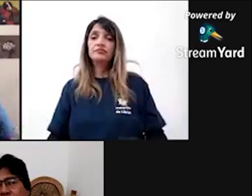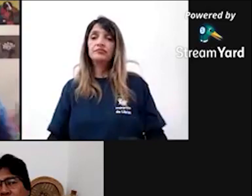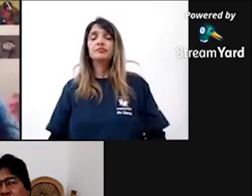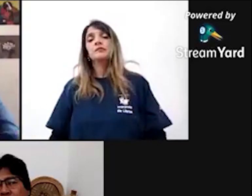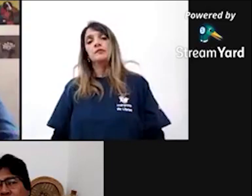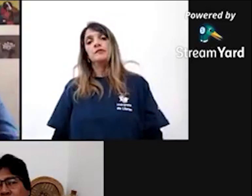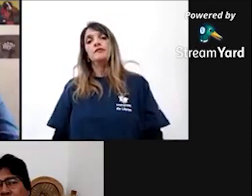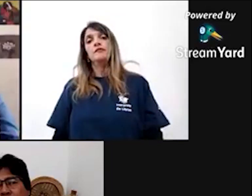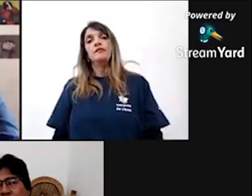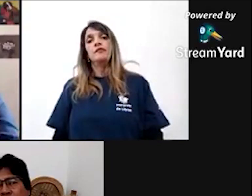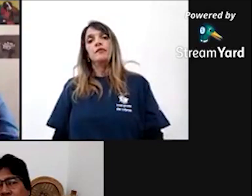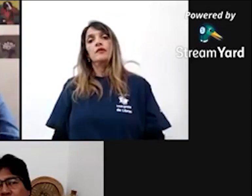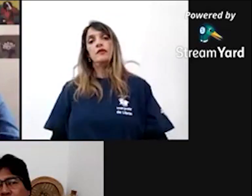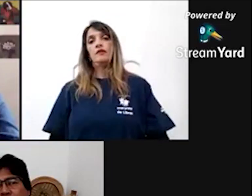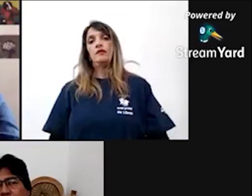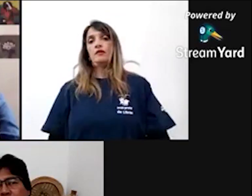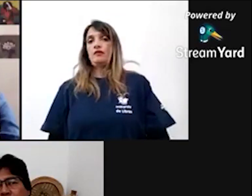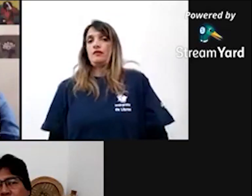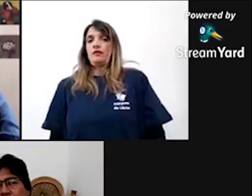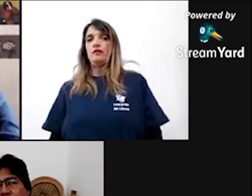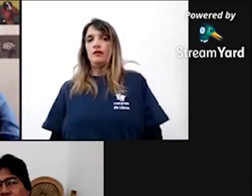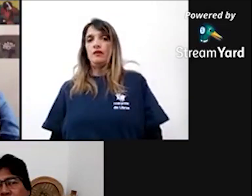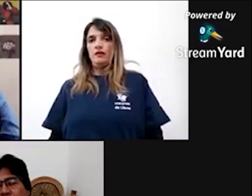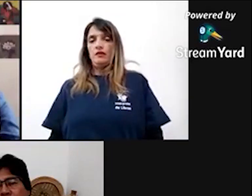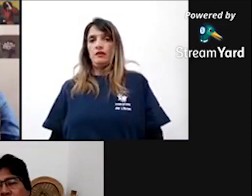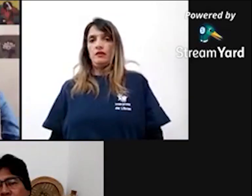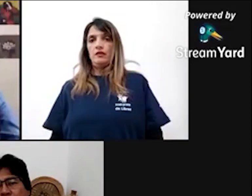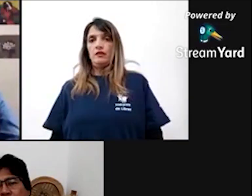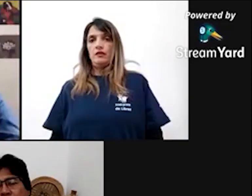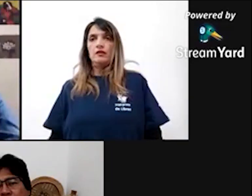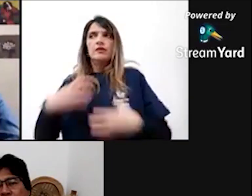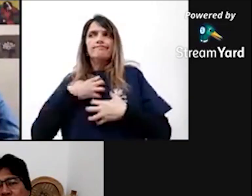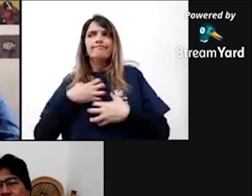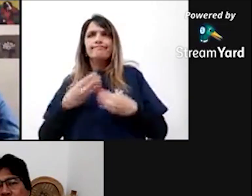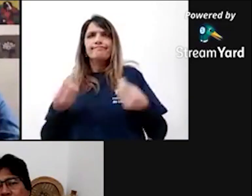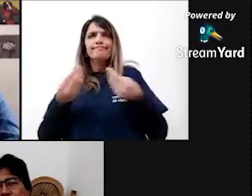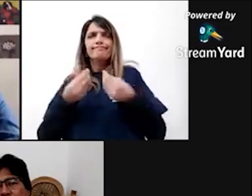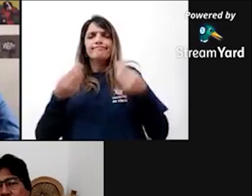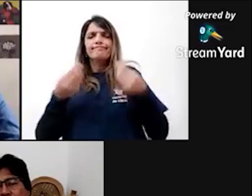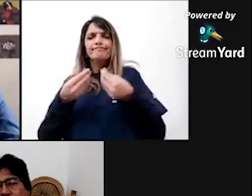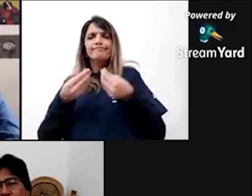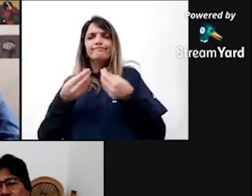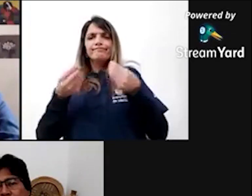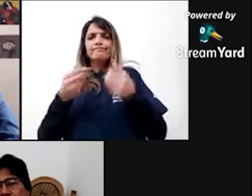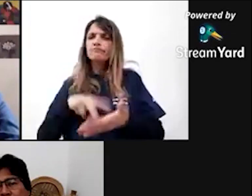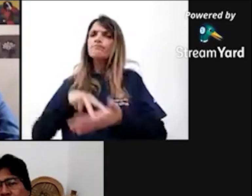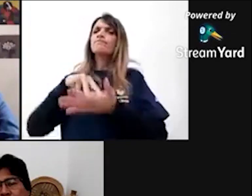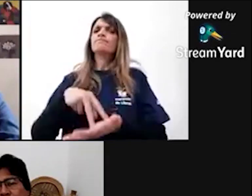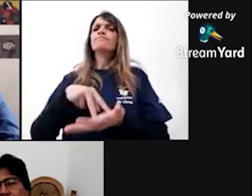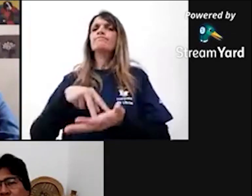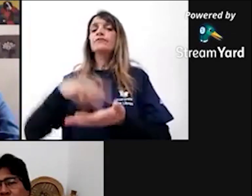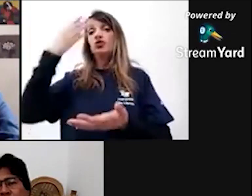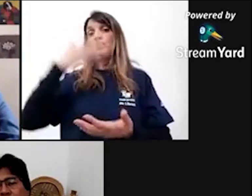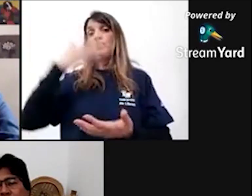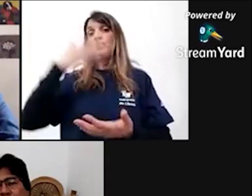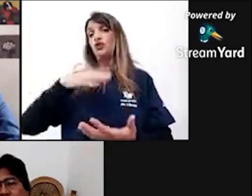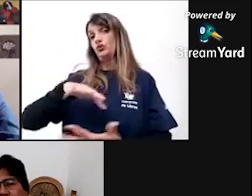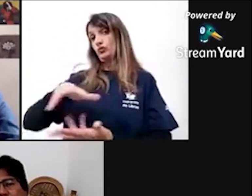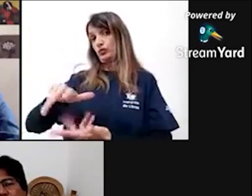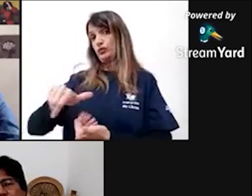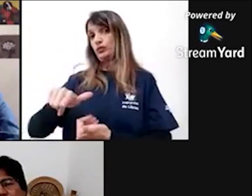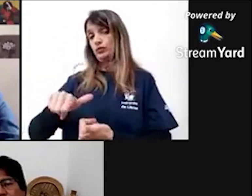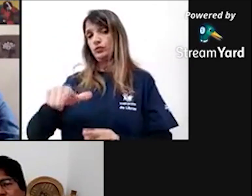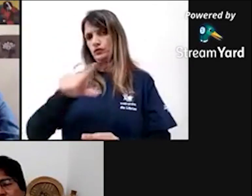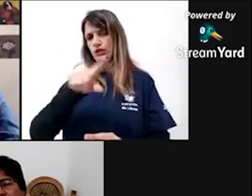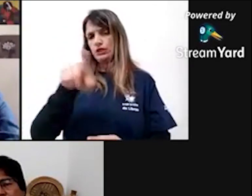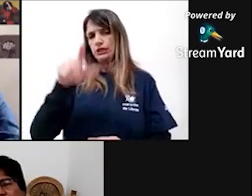positivo. E que, portanto, vai gerando na gente uma postura diante do mundo. Vocês